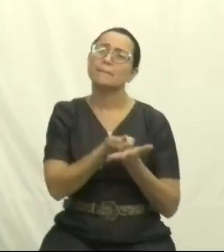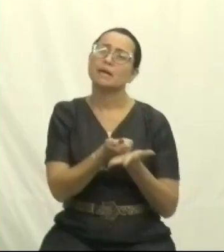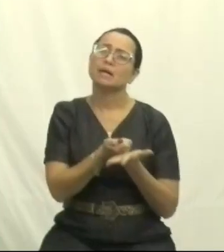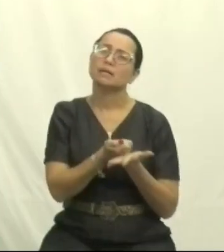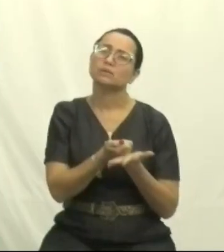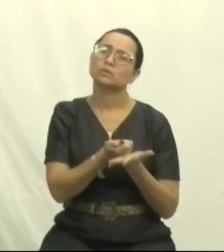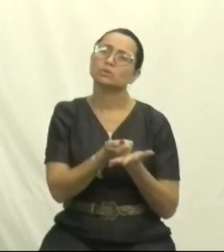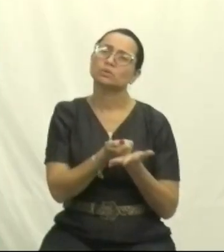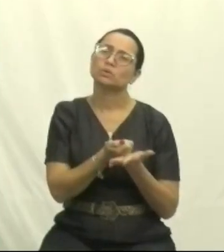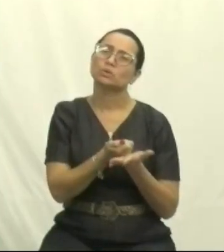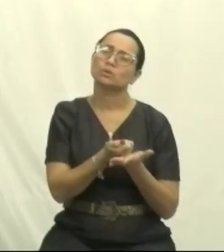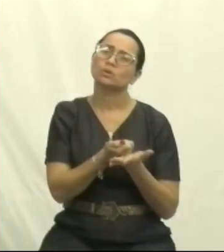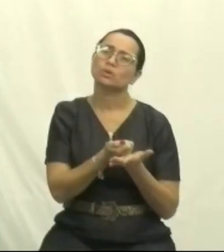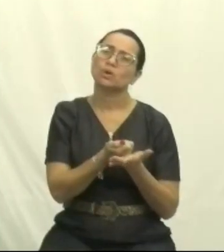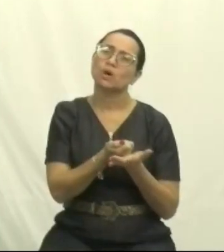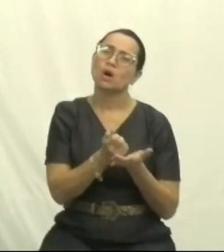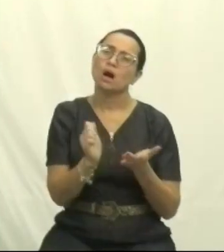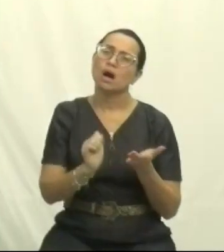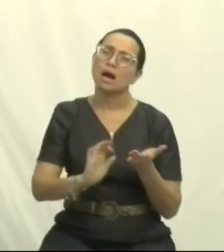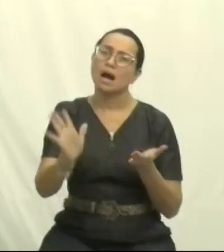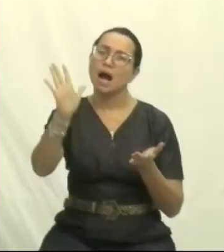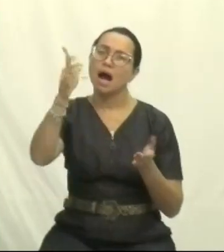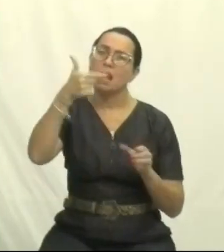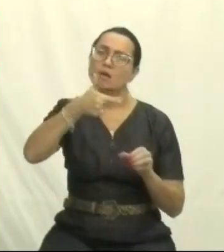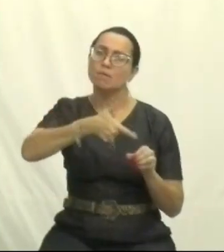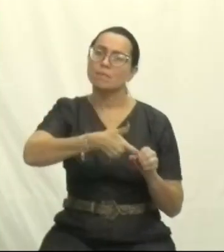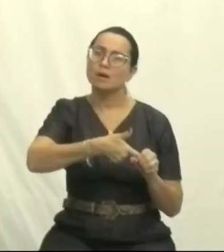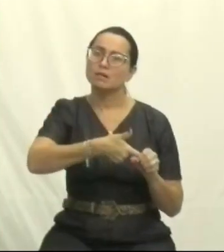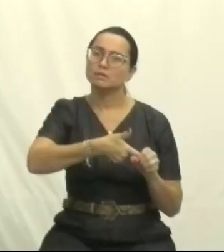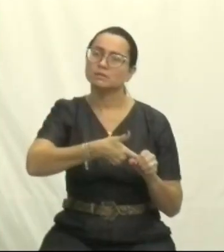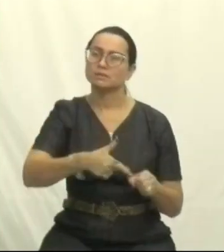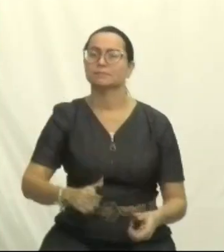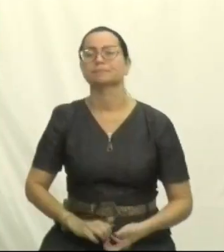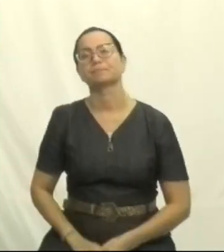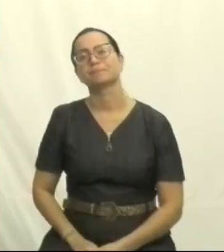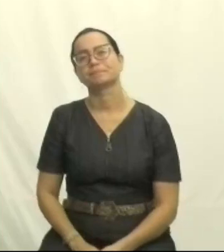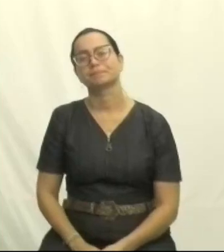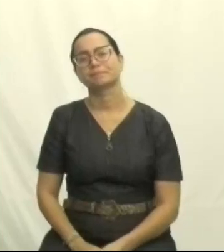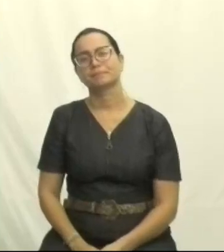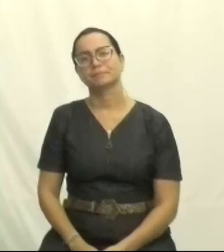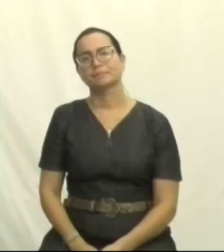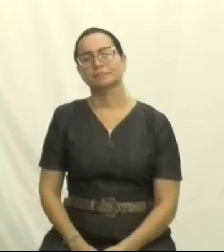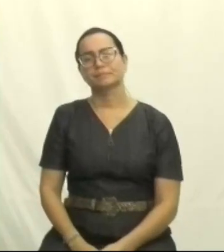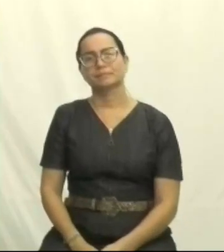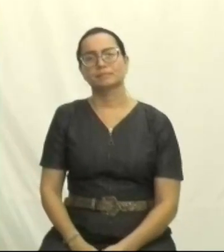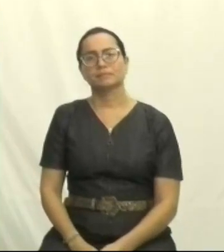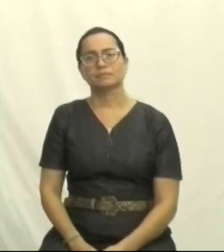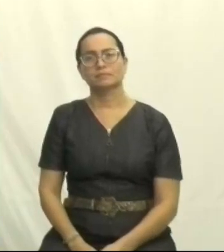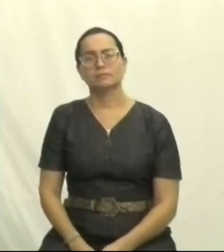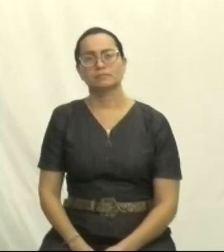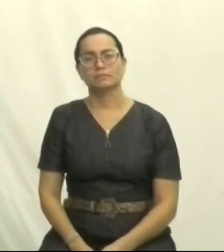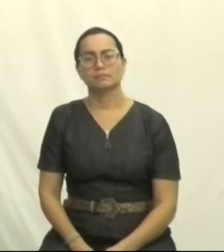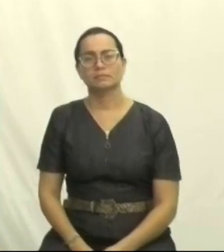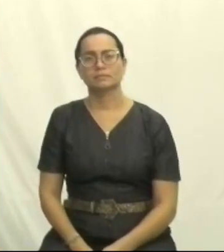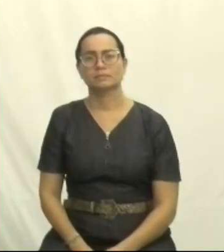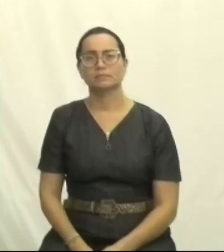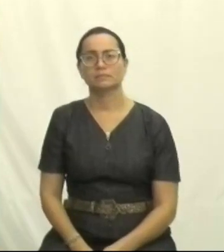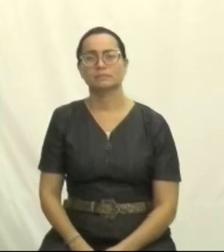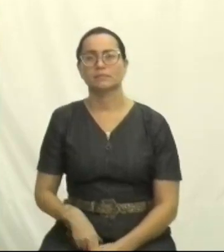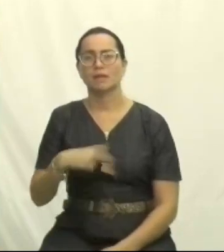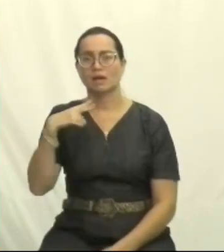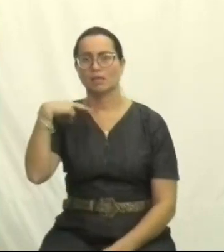um preço absurdo na gasolina com esse desgoverno que está aí no nosso país. Obrigado, senhor presidente. Com a palavra o